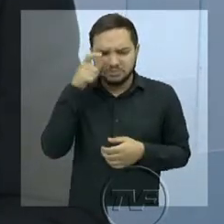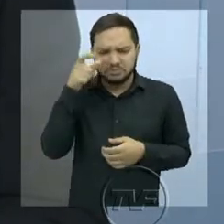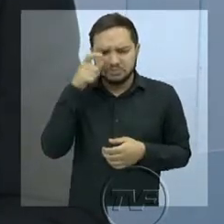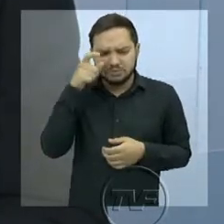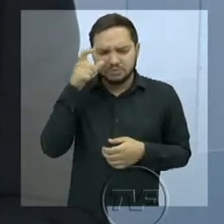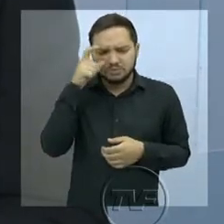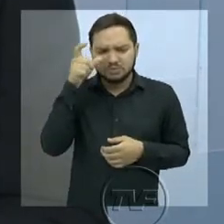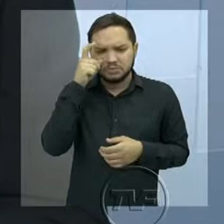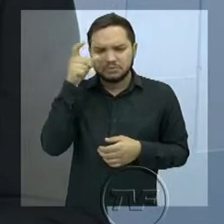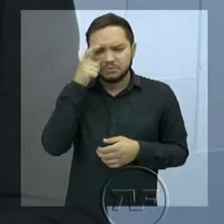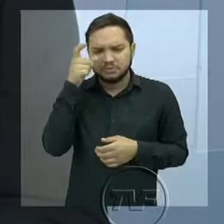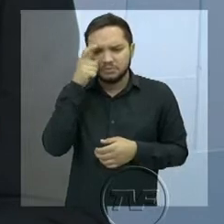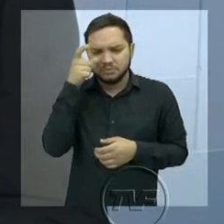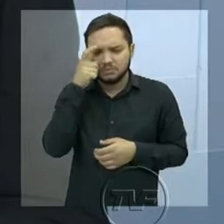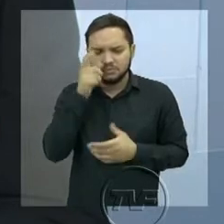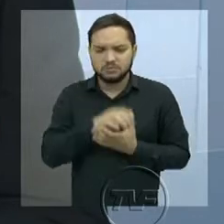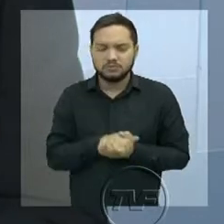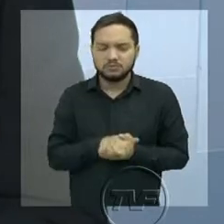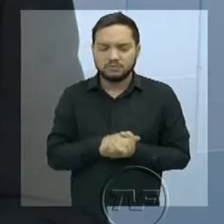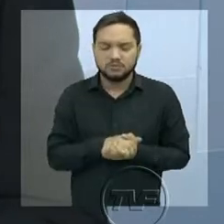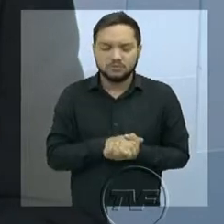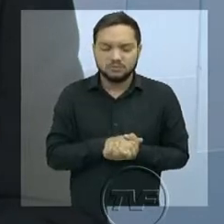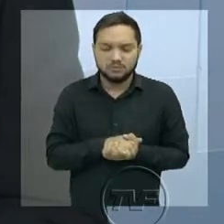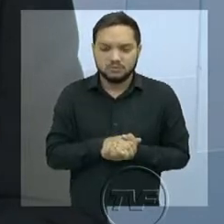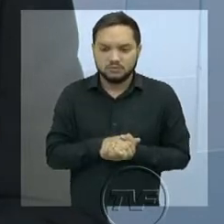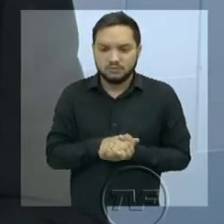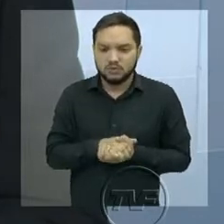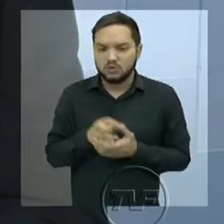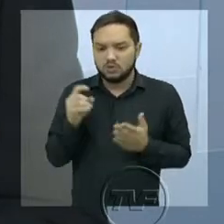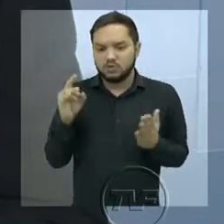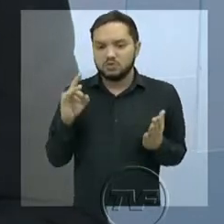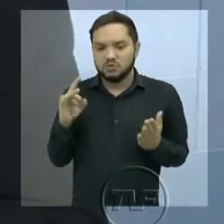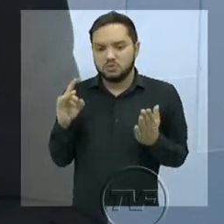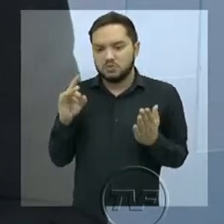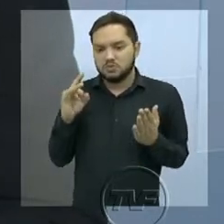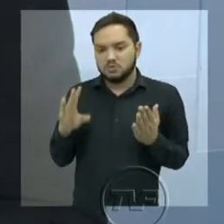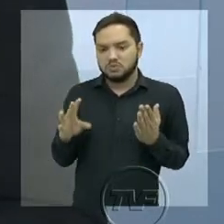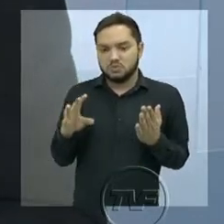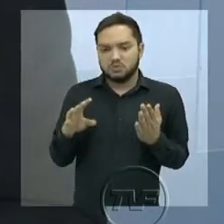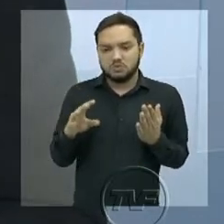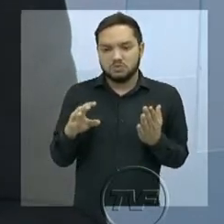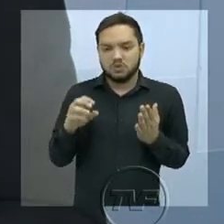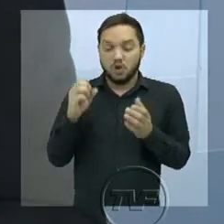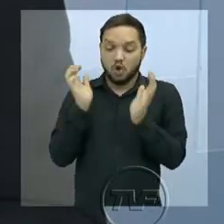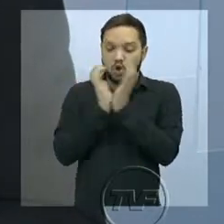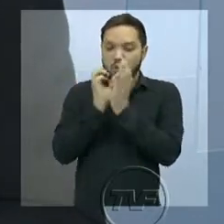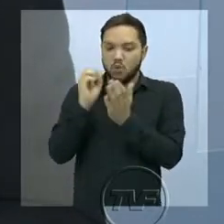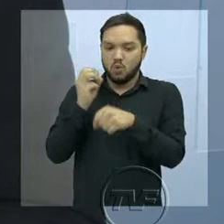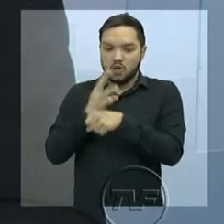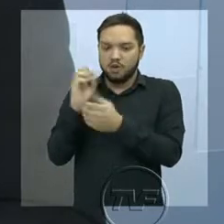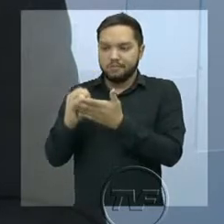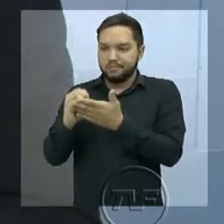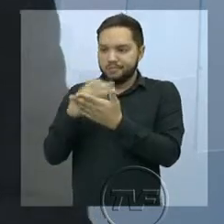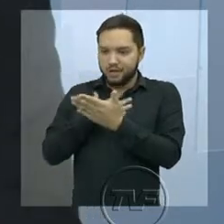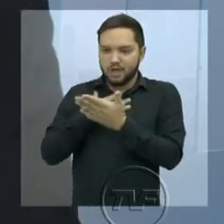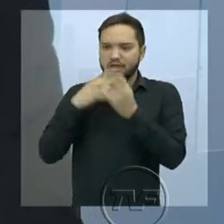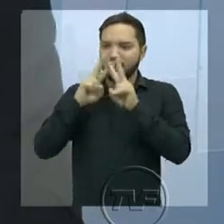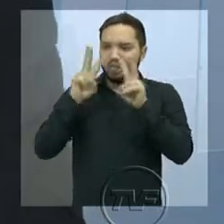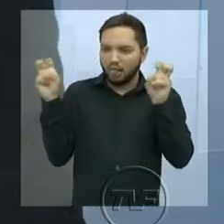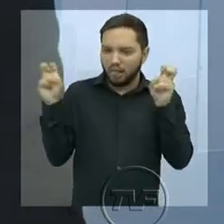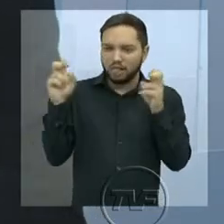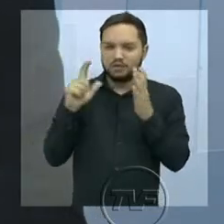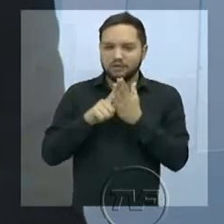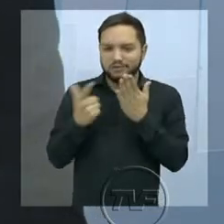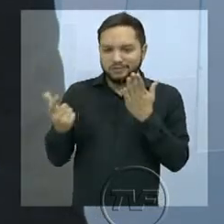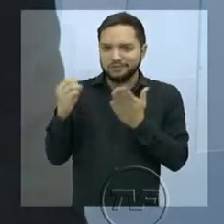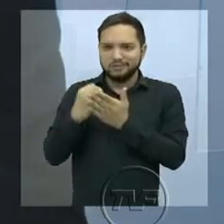isso. Ou então, só lê o que mandam para ele nos seus grupos de WhatsApp, ou então alguém manda para ele. Quer dizer, você